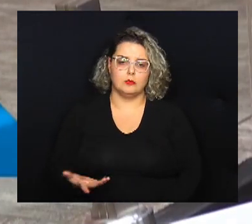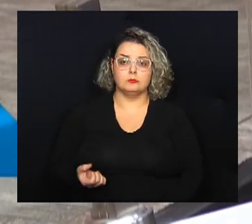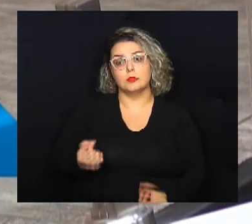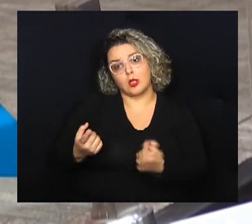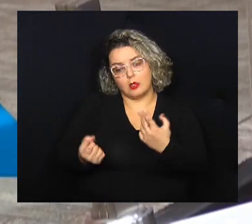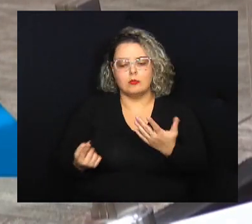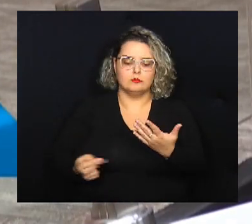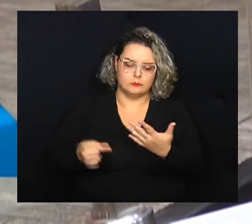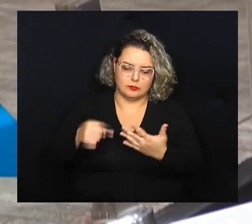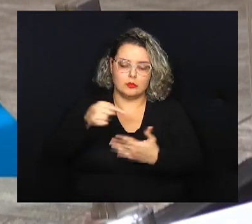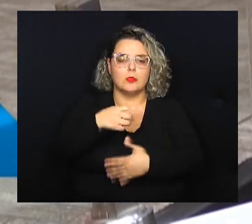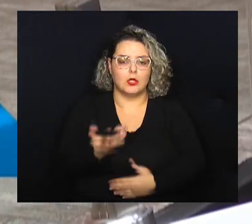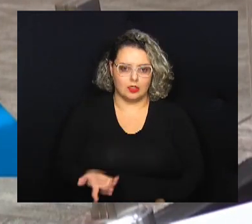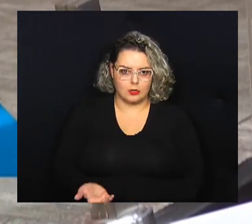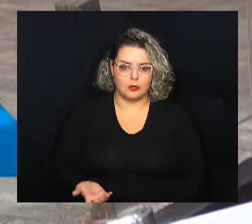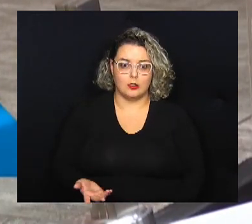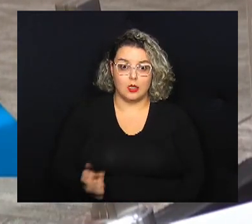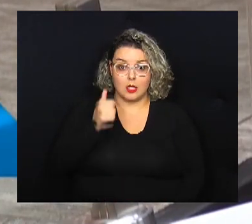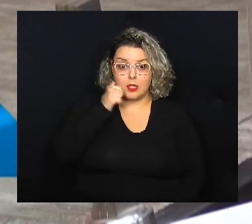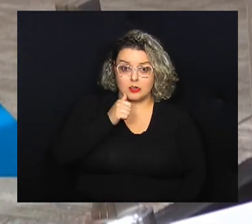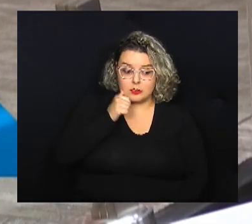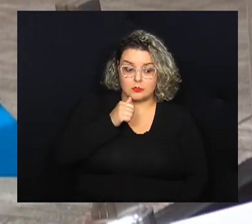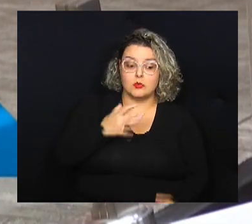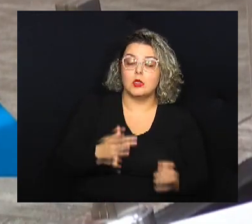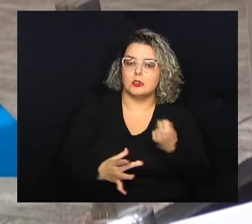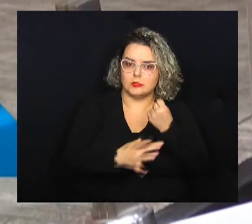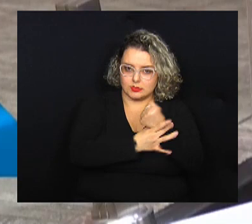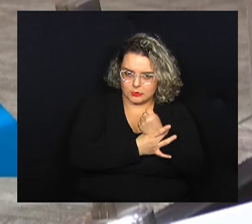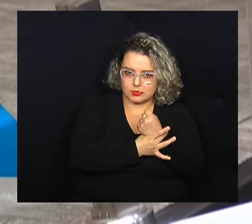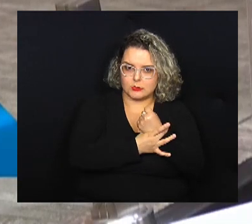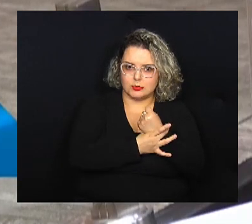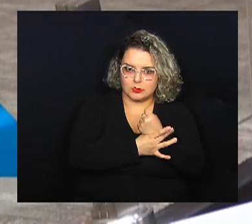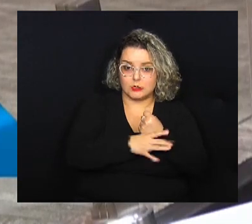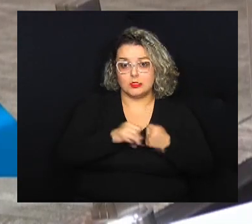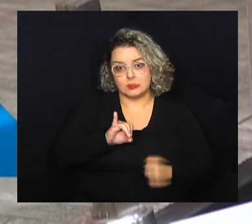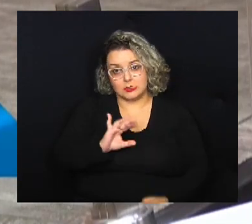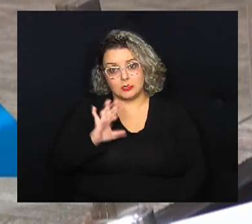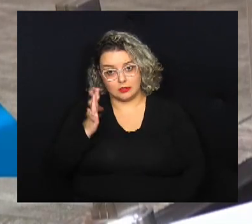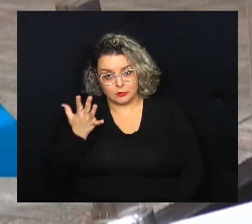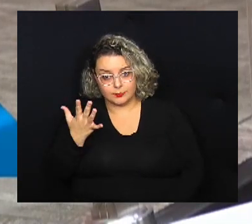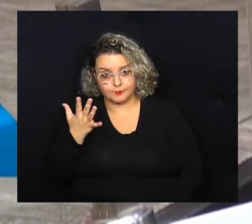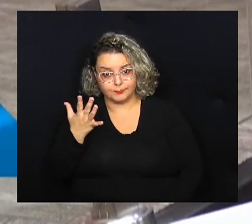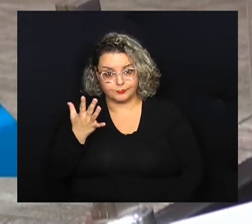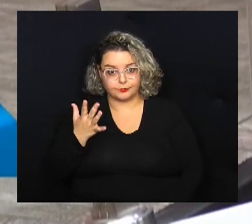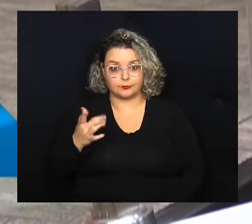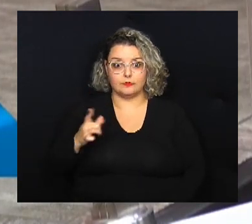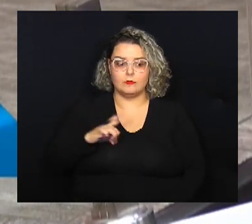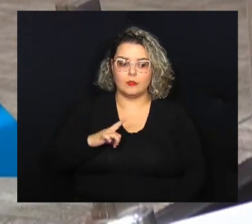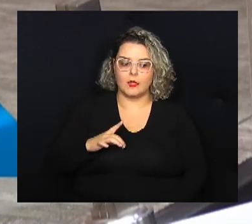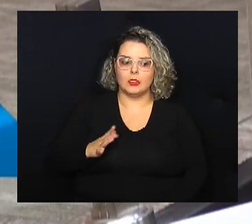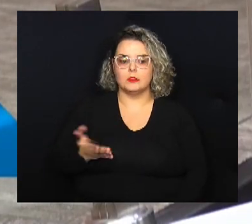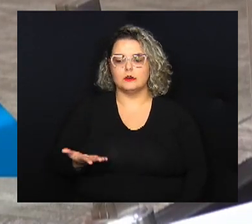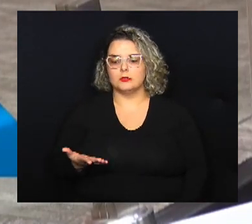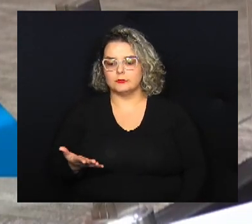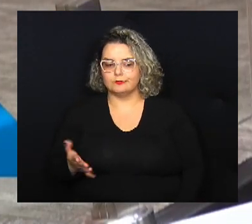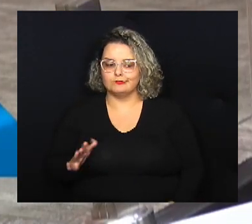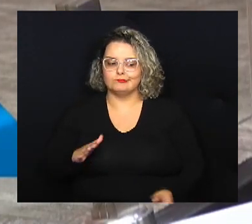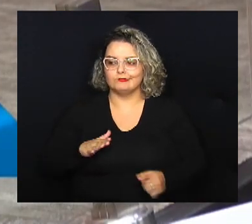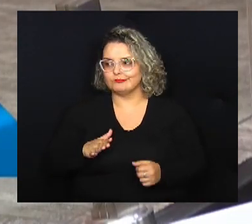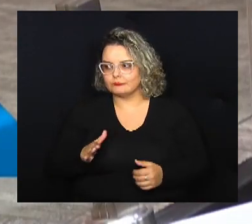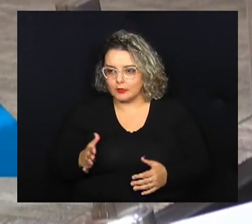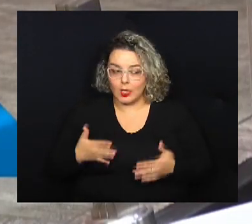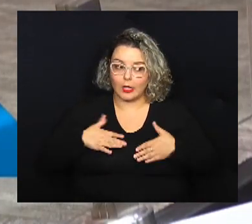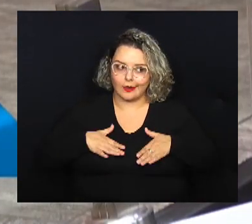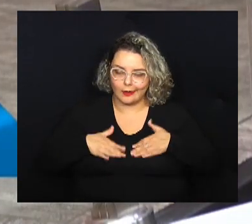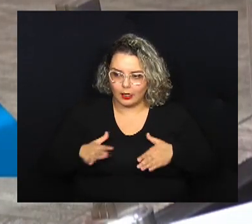gente coloque essa mulher de uma forma segura, se esse fato acontecer, ter descrição, né, em tudo que for feito,